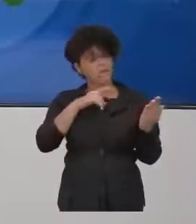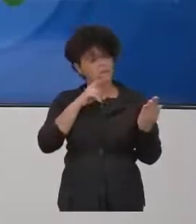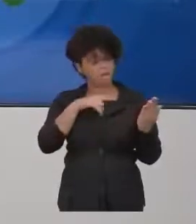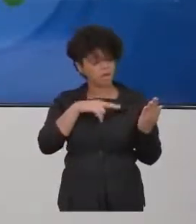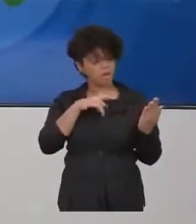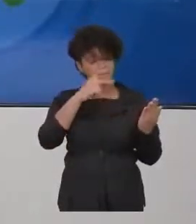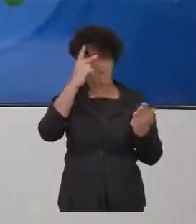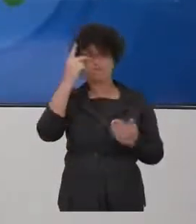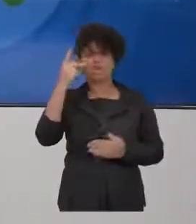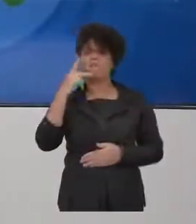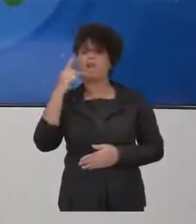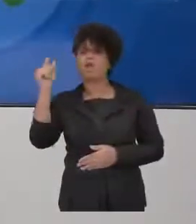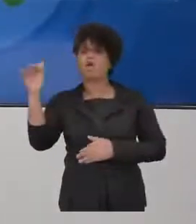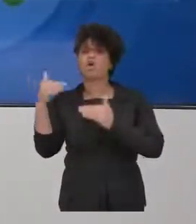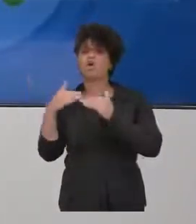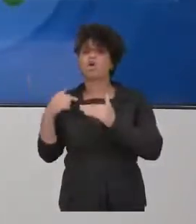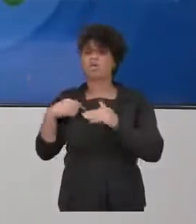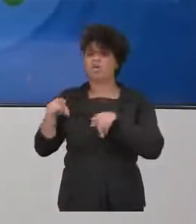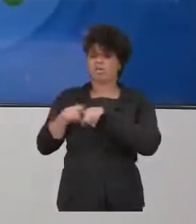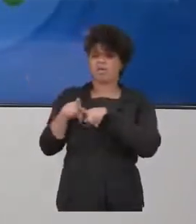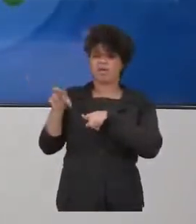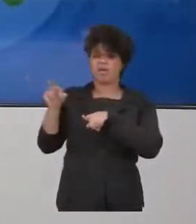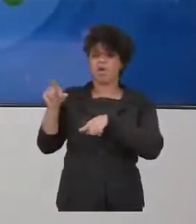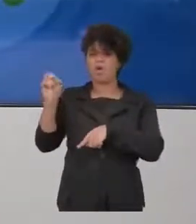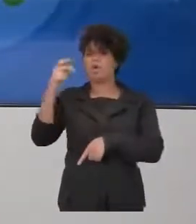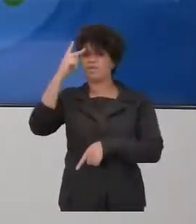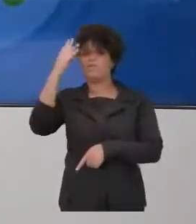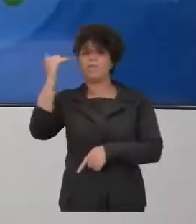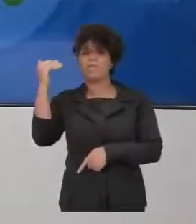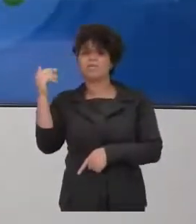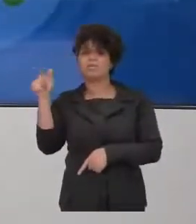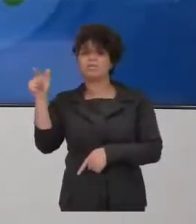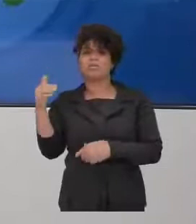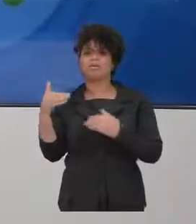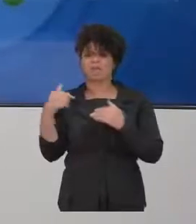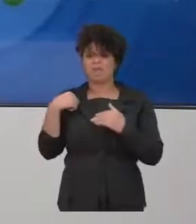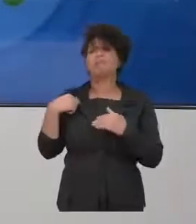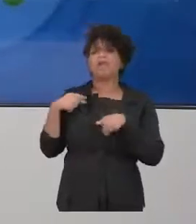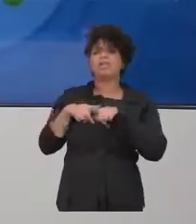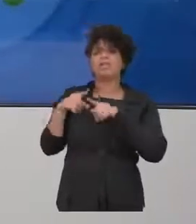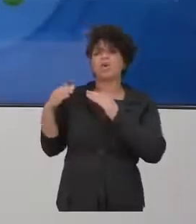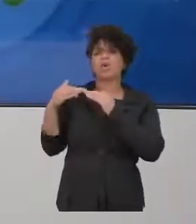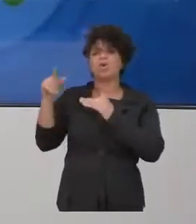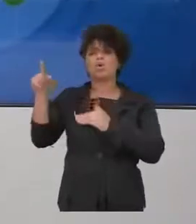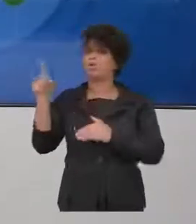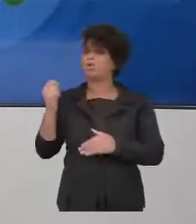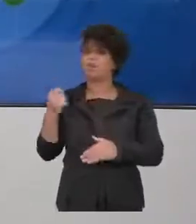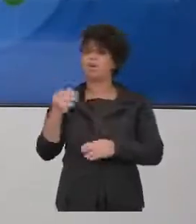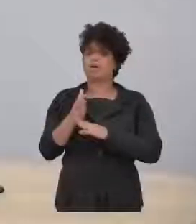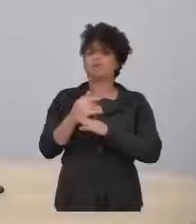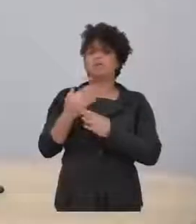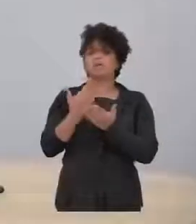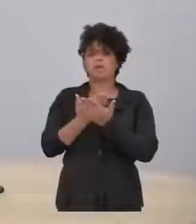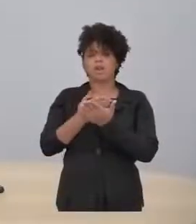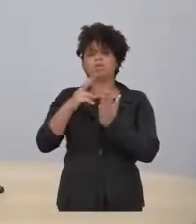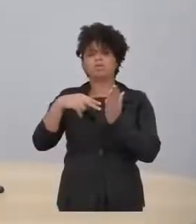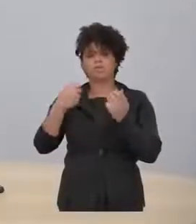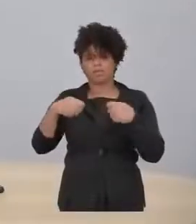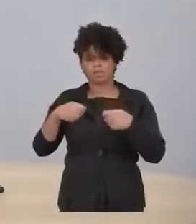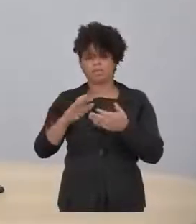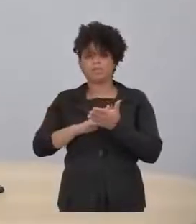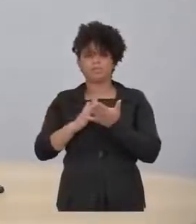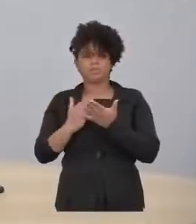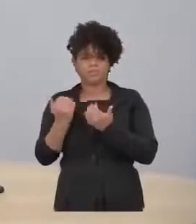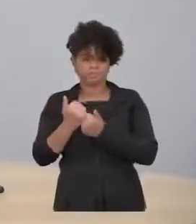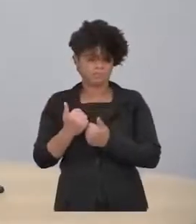tal pessoa é a favor, tal apresentador é a favor, tal... Não, tem que ler e estudar, tá certo? E até a questão, assim, em